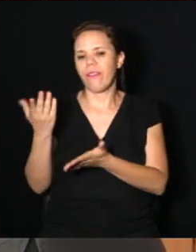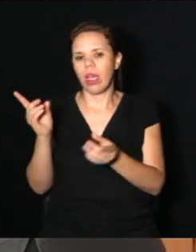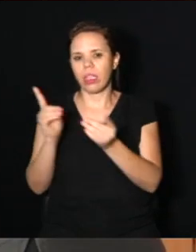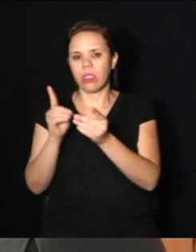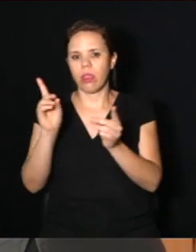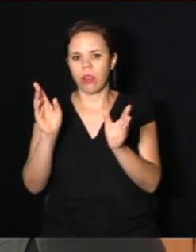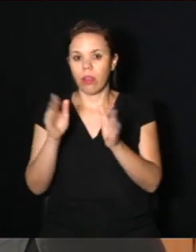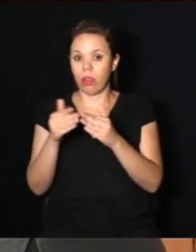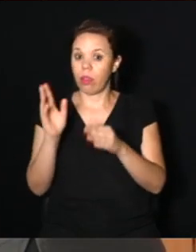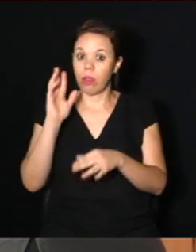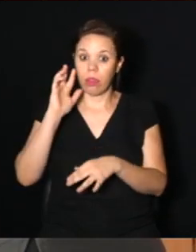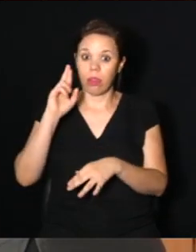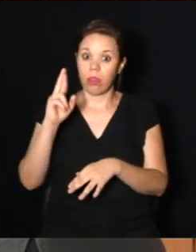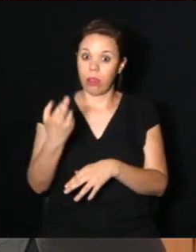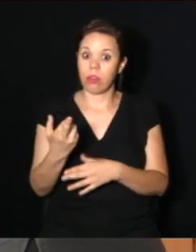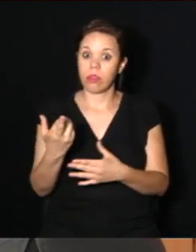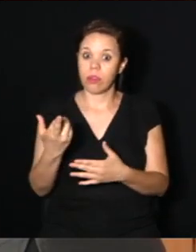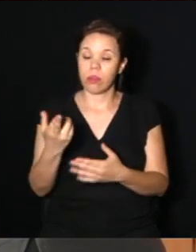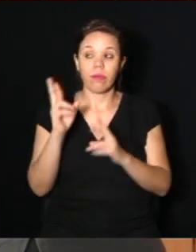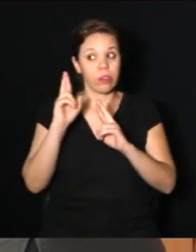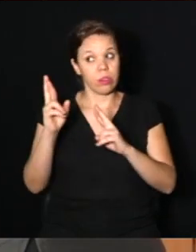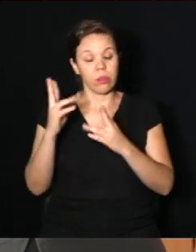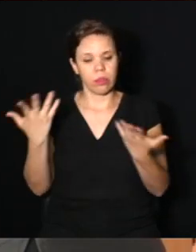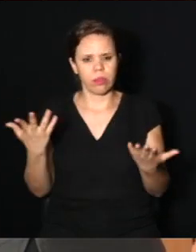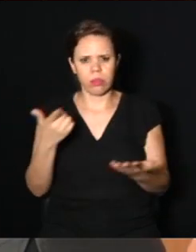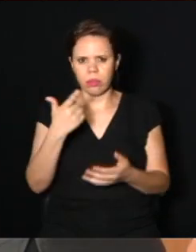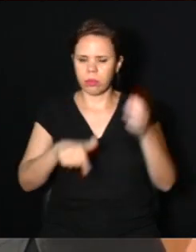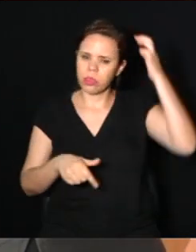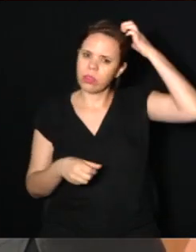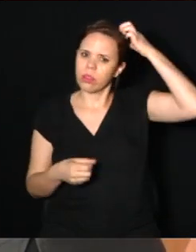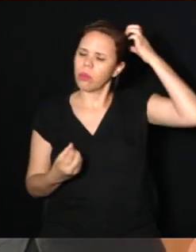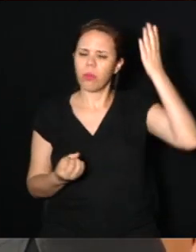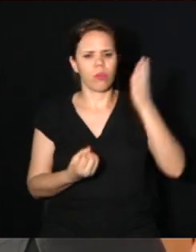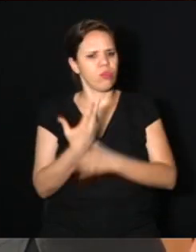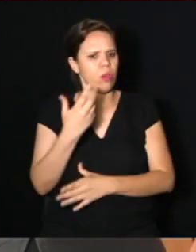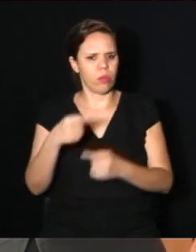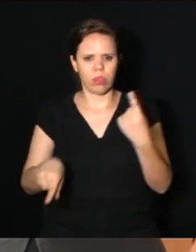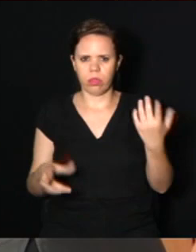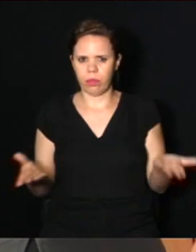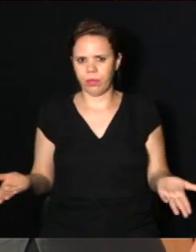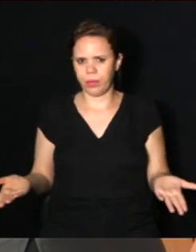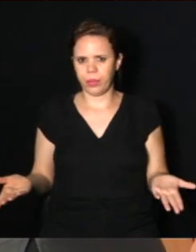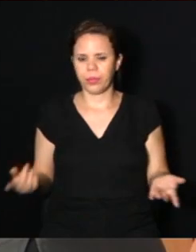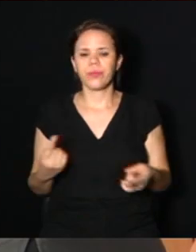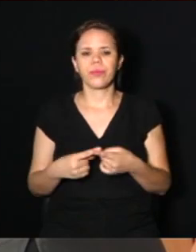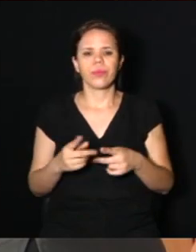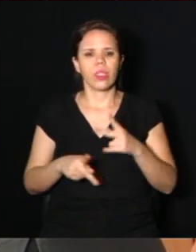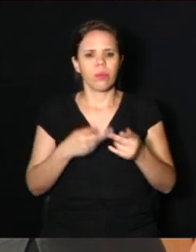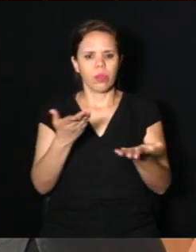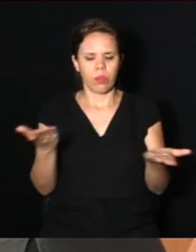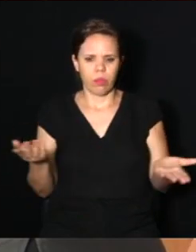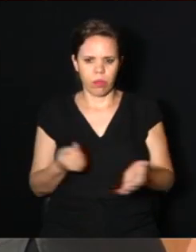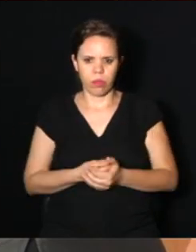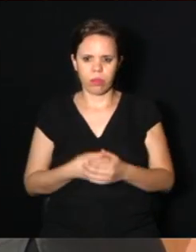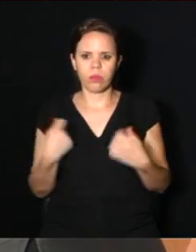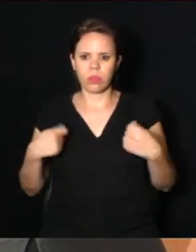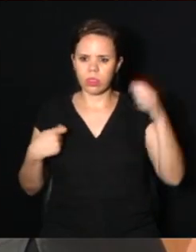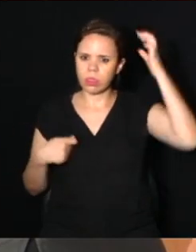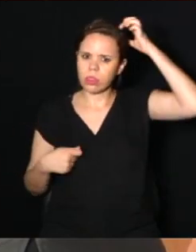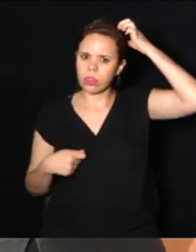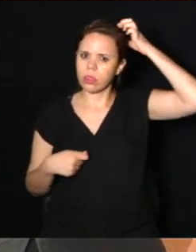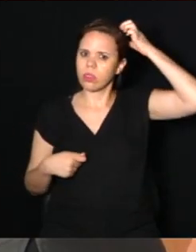que resolva, mas, repito, isso não poderia estar ocorrendo, porque são pessoas que